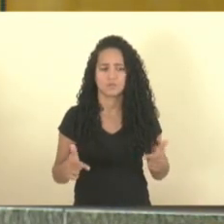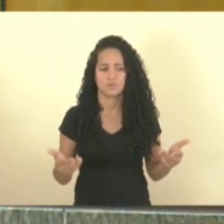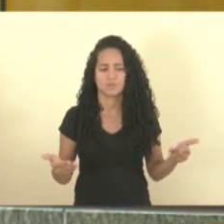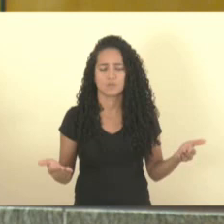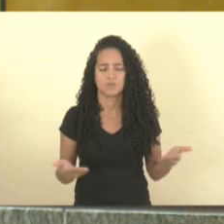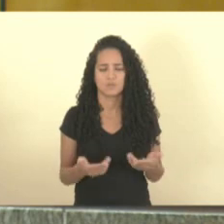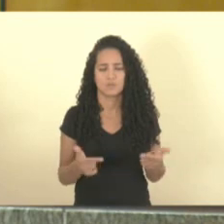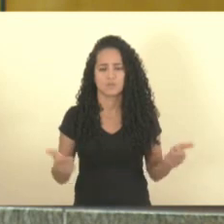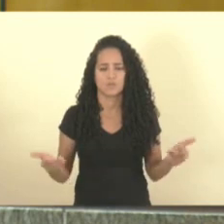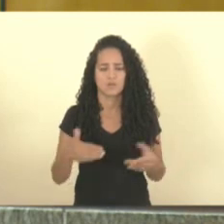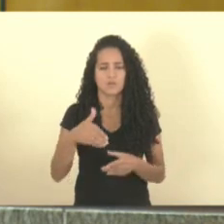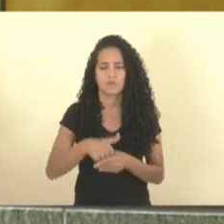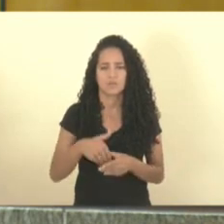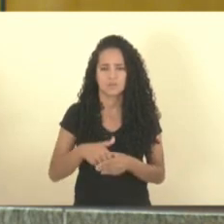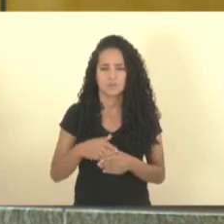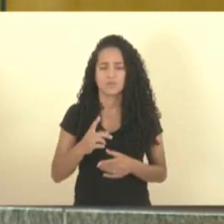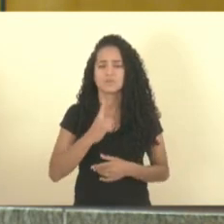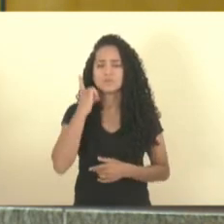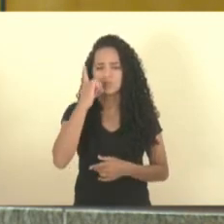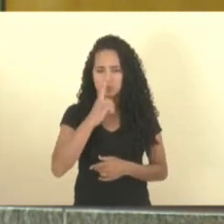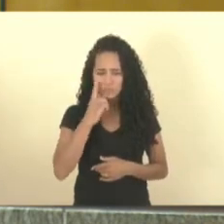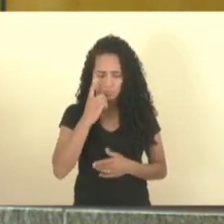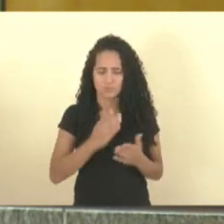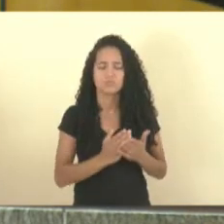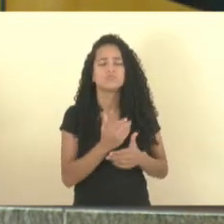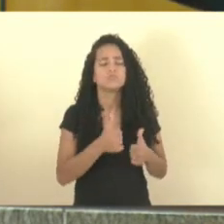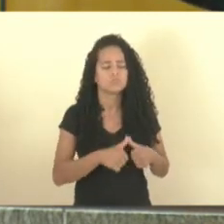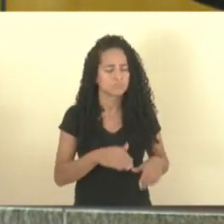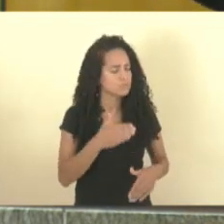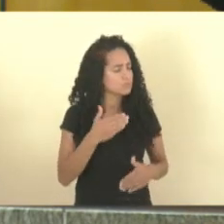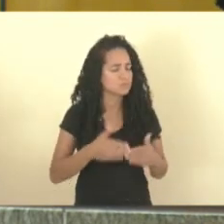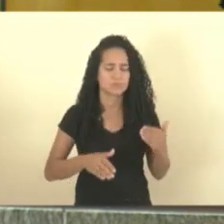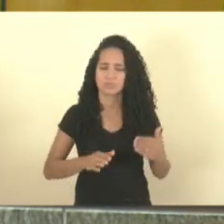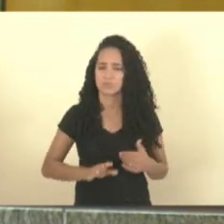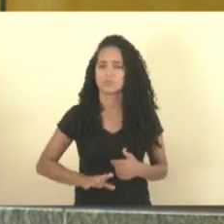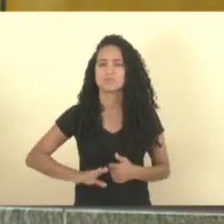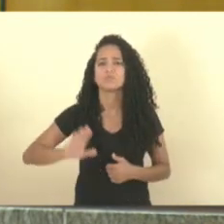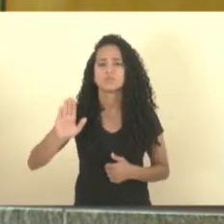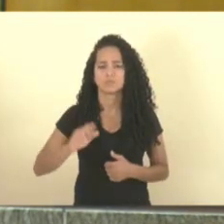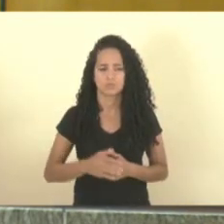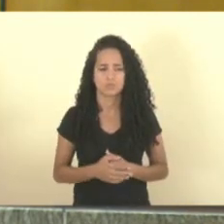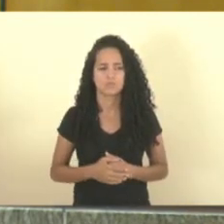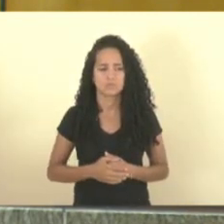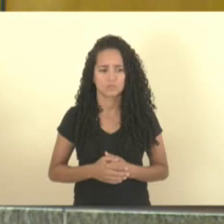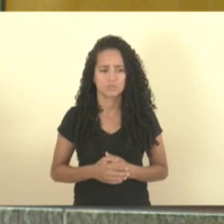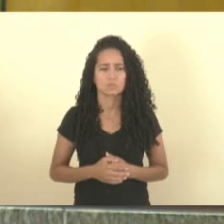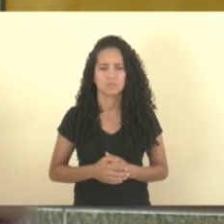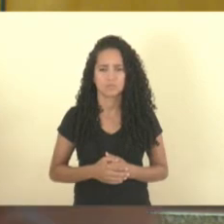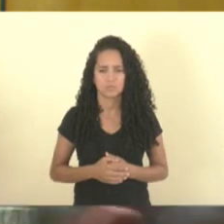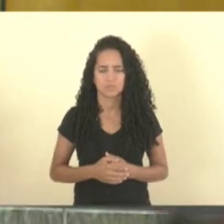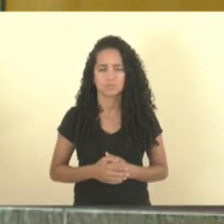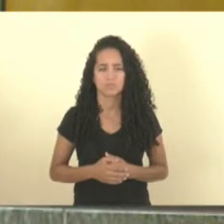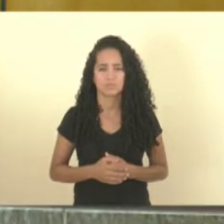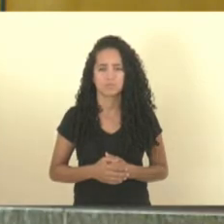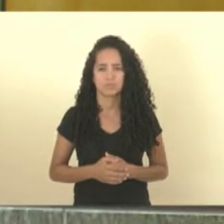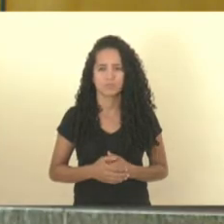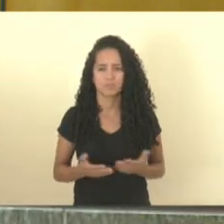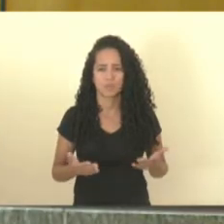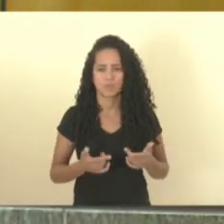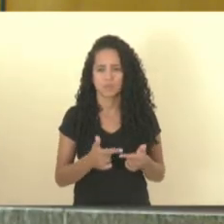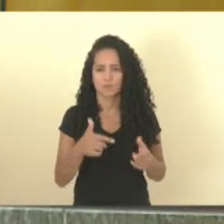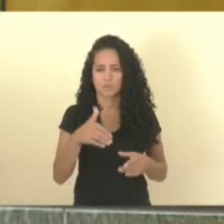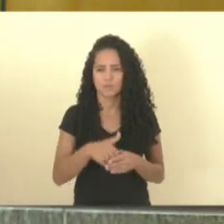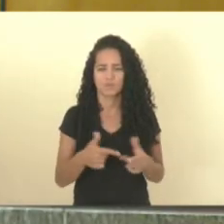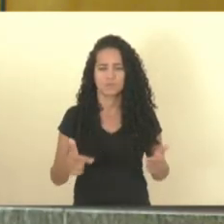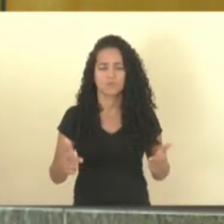queira discutir, em votação. Os deputados e deputadas que aprovam permaneçam como estão, os contrários se manifestem verbalmente. Não havendo